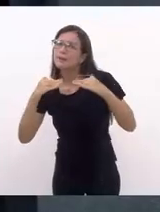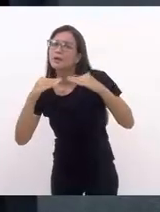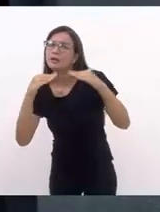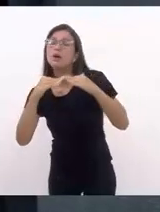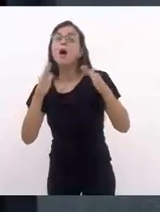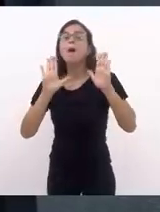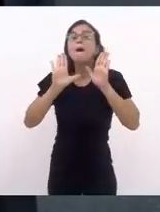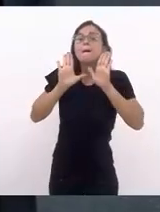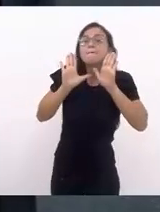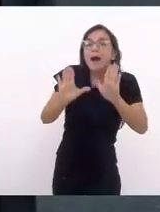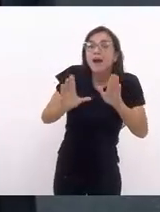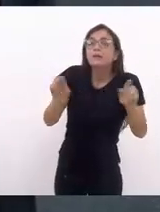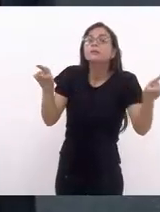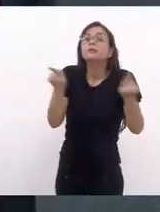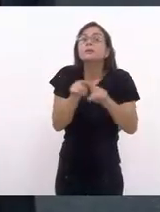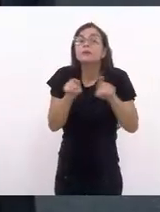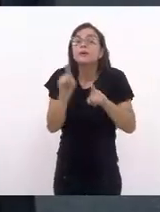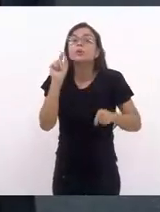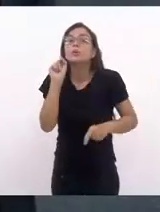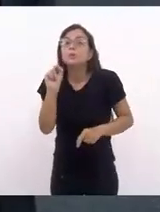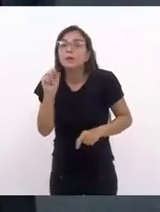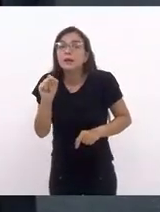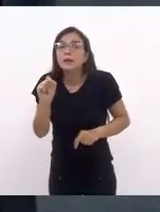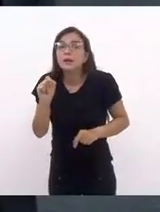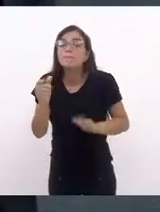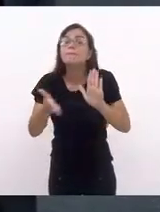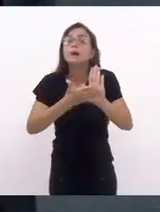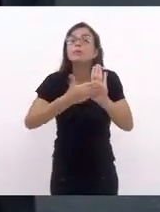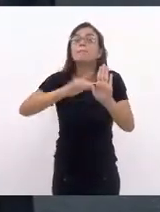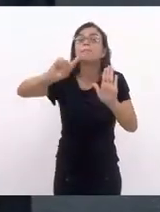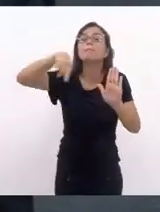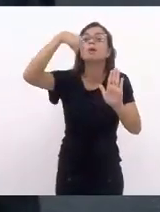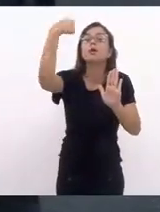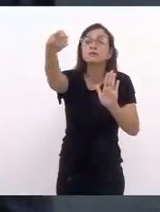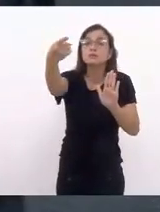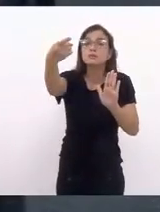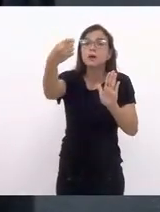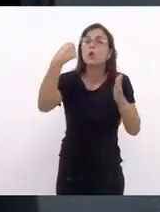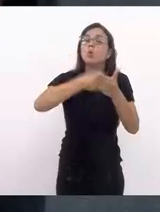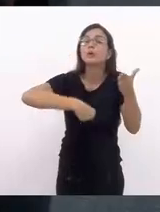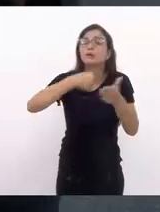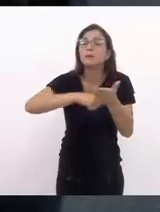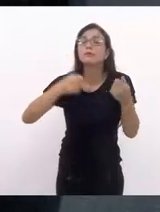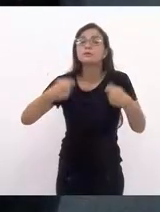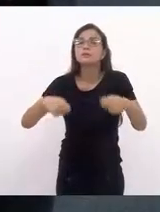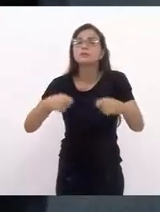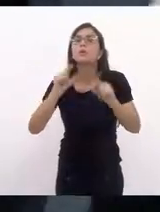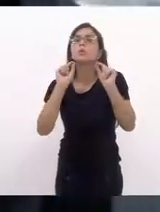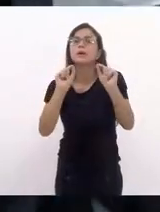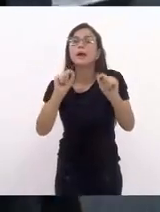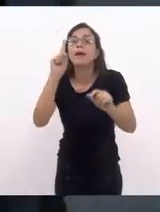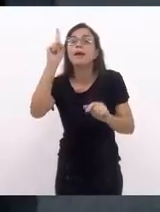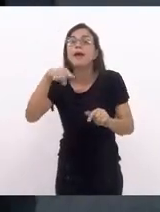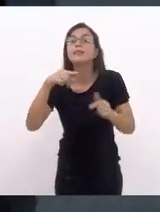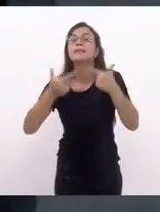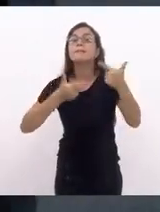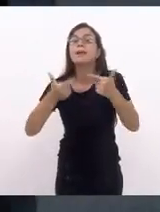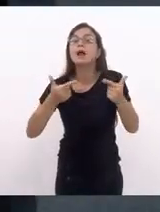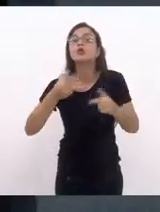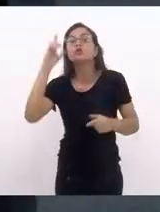Sobretudo o a nossa próxima falta de batalha que é a questão da escala